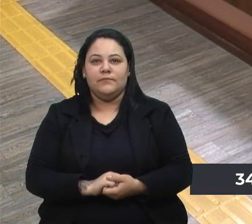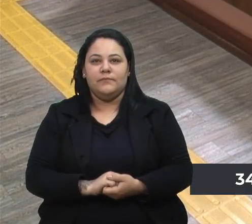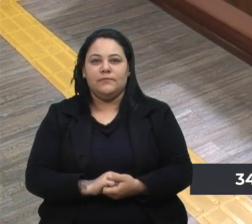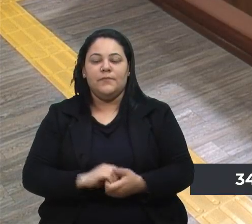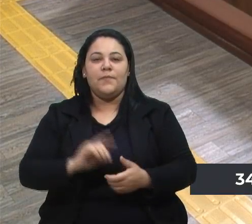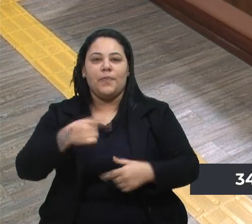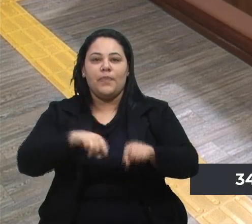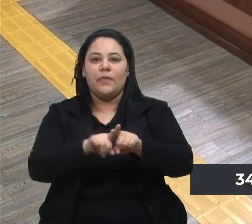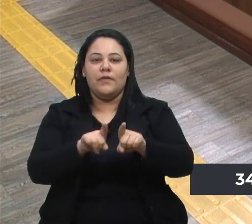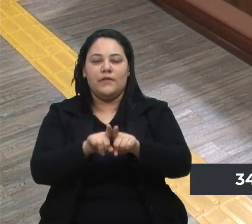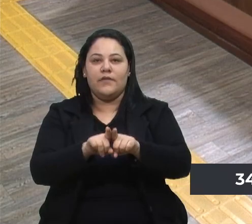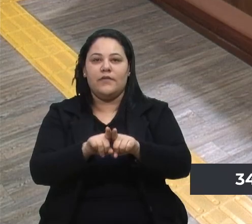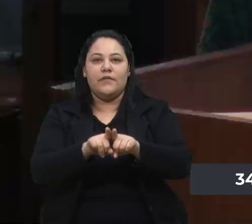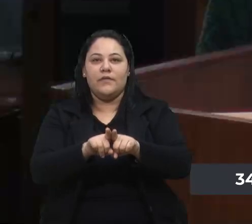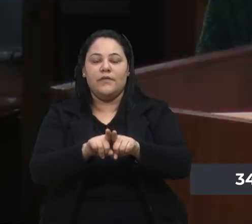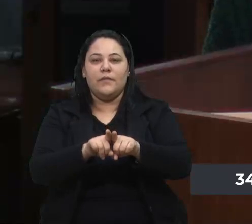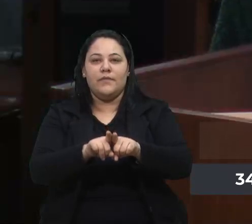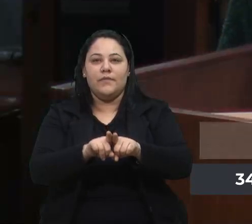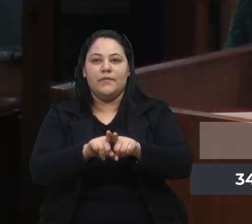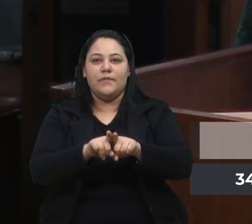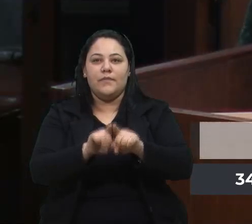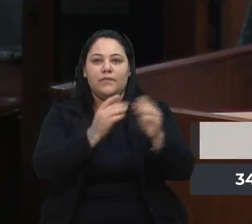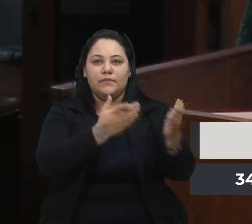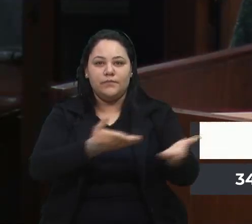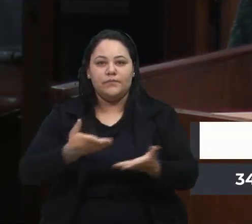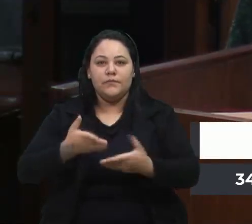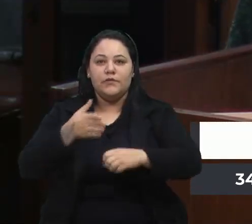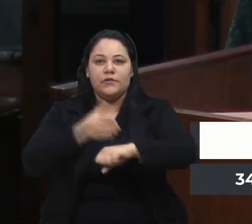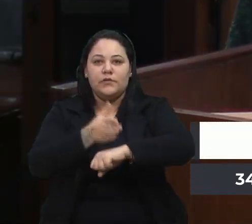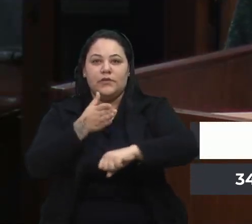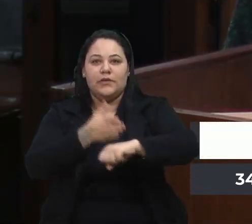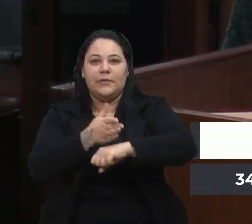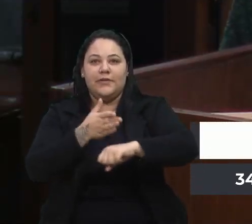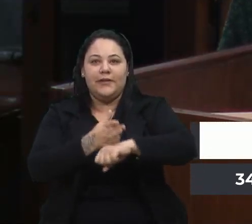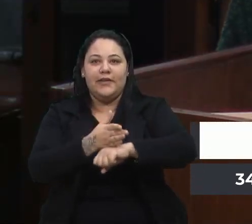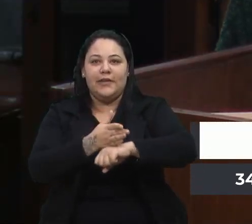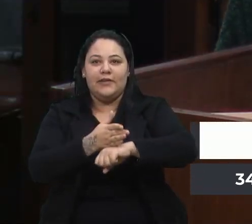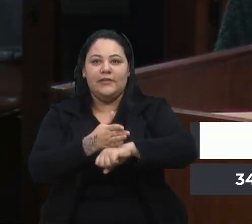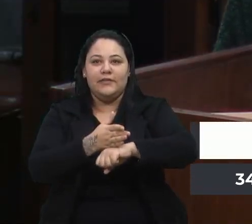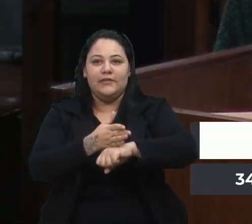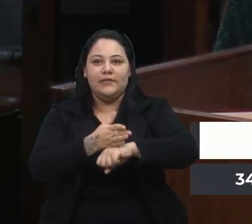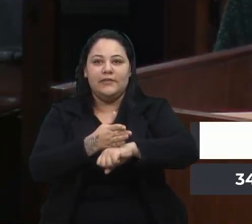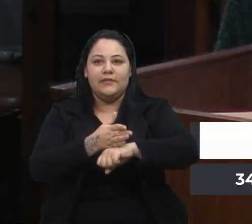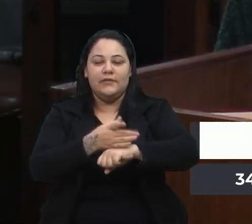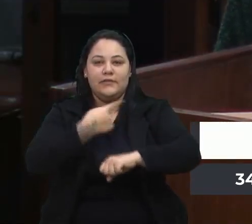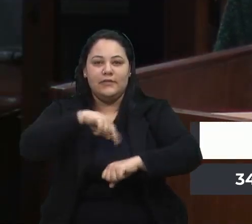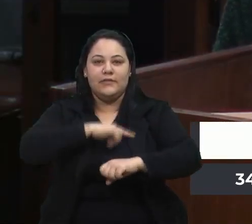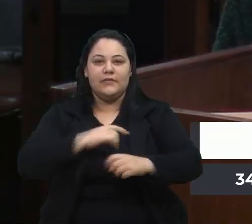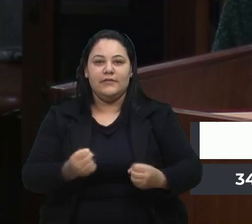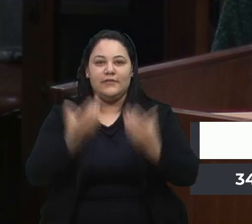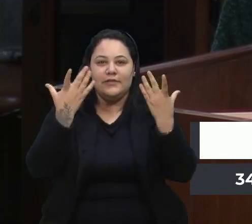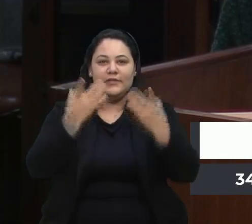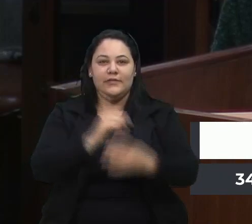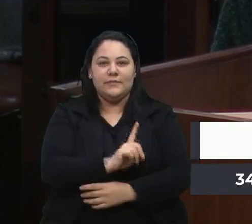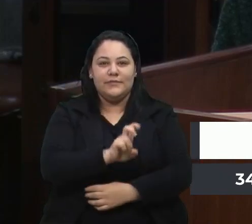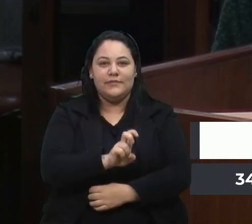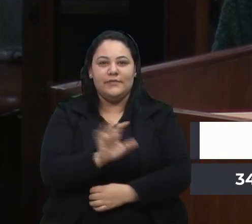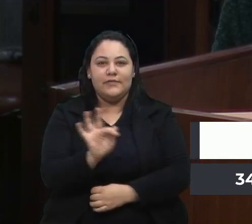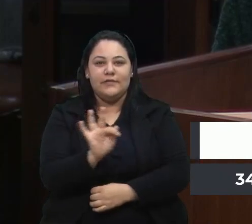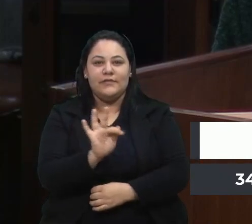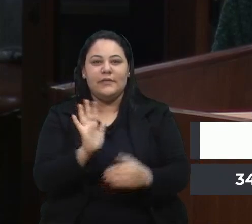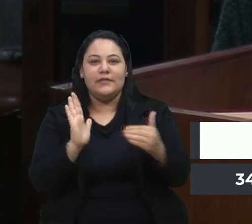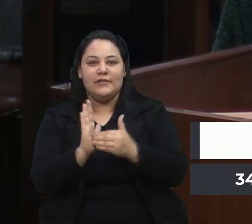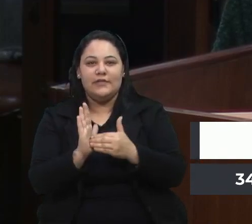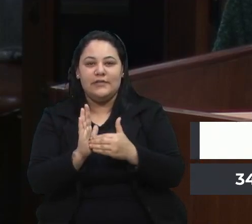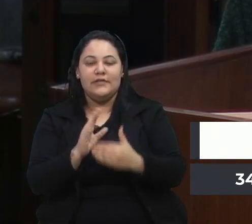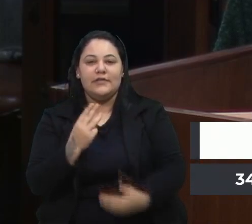Além disso, queremos convidá-los a participarem ativamente da nossa festa, de 15 de fevereiro a